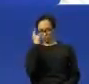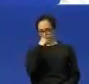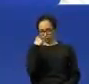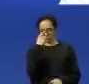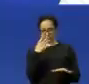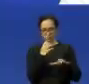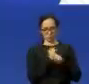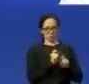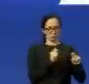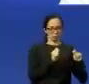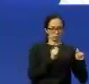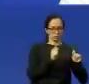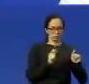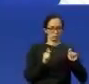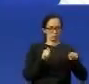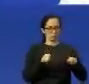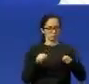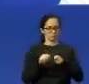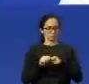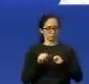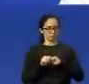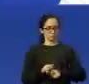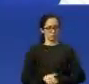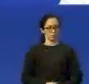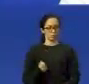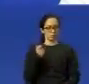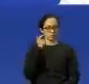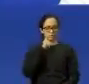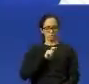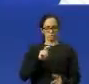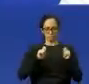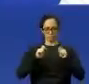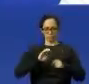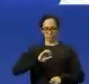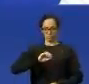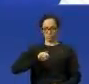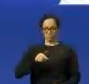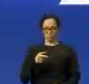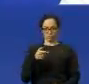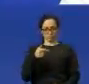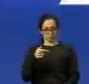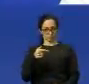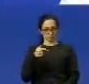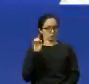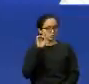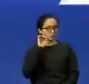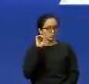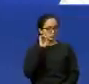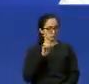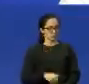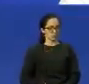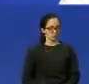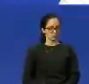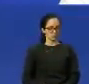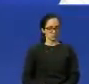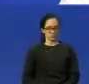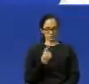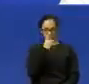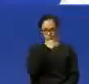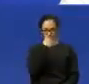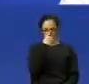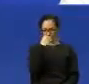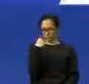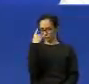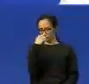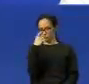cada metro quadrado produzindo energia térmica, permita economizar 0,7 kWh por dia para a universidade. Em uma segunda fase,